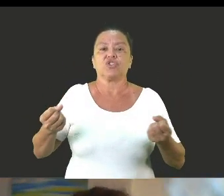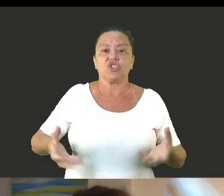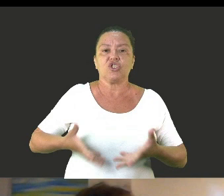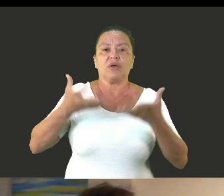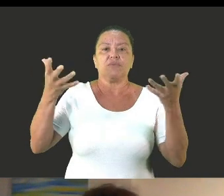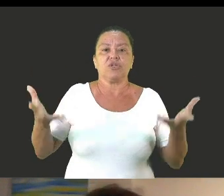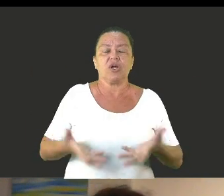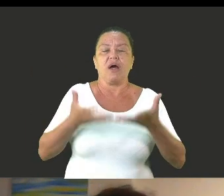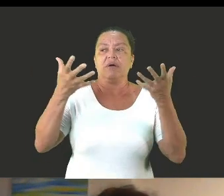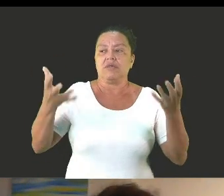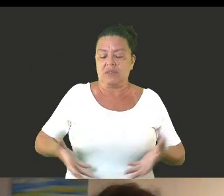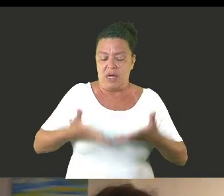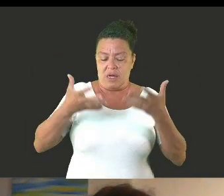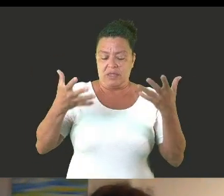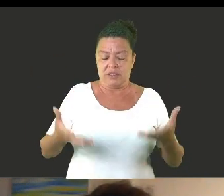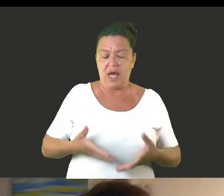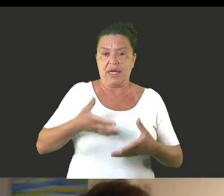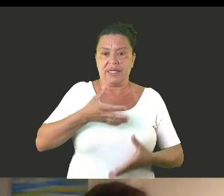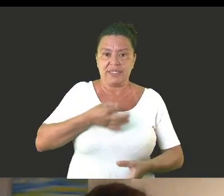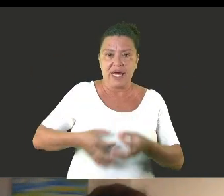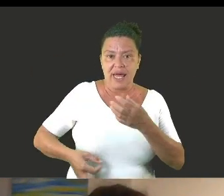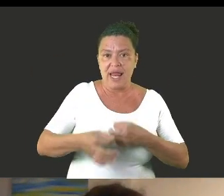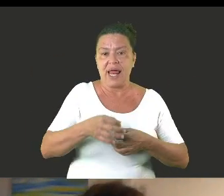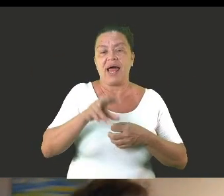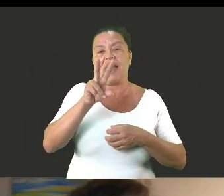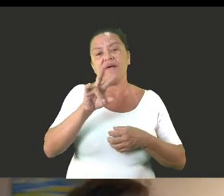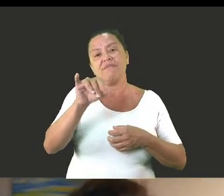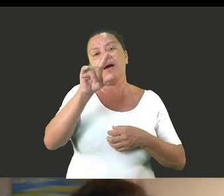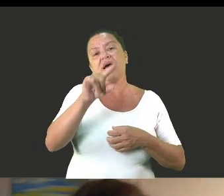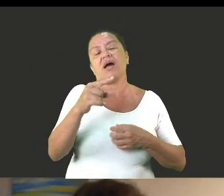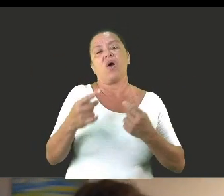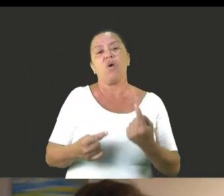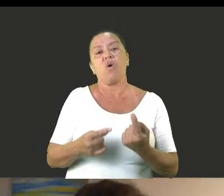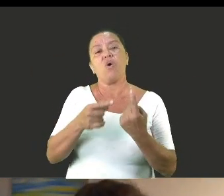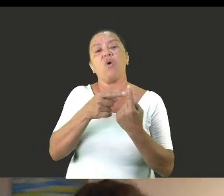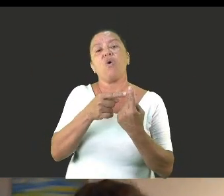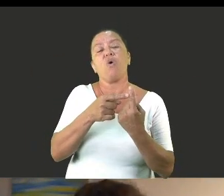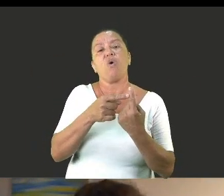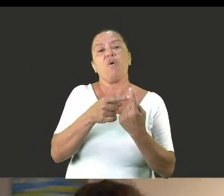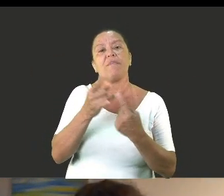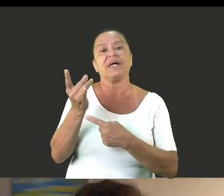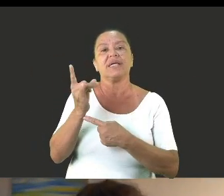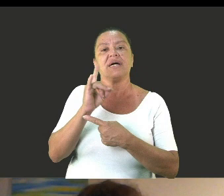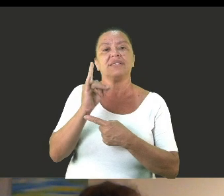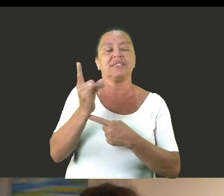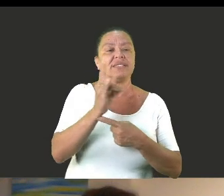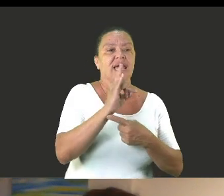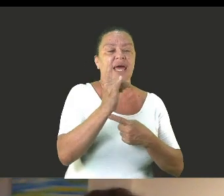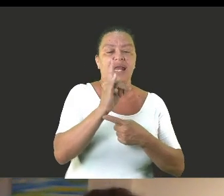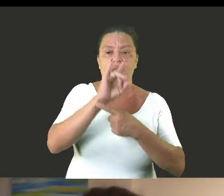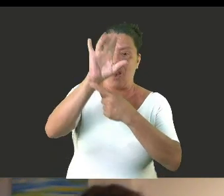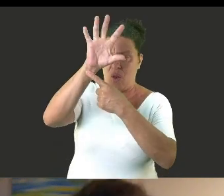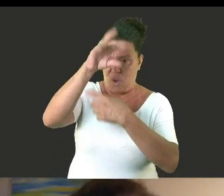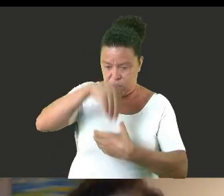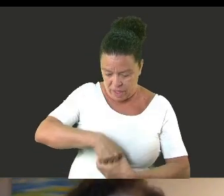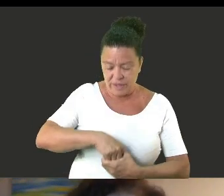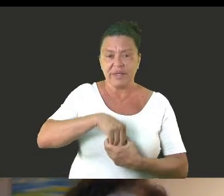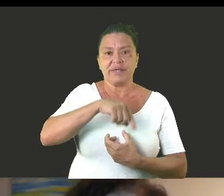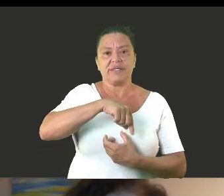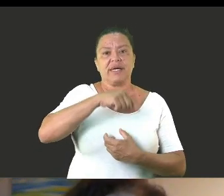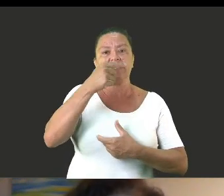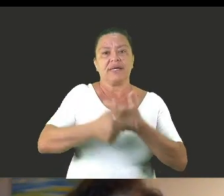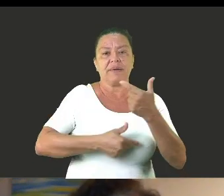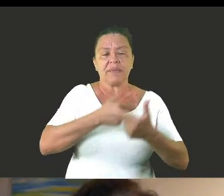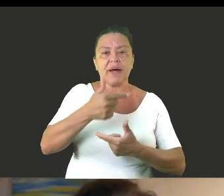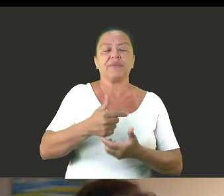Aquele estímulo vai fazer com que a célula ela coloque uma das suas antenas receptoras, né, em